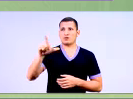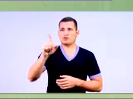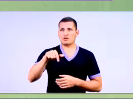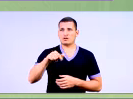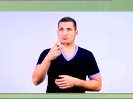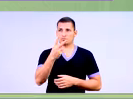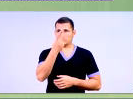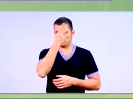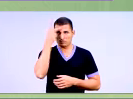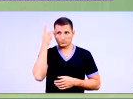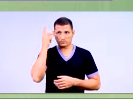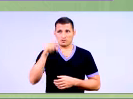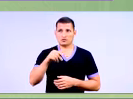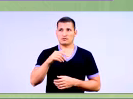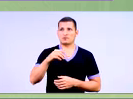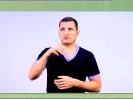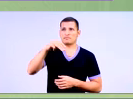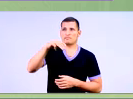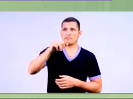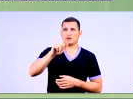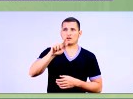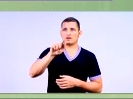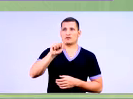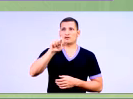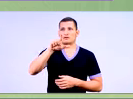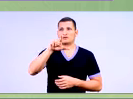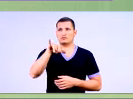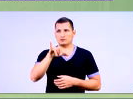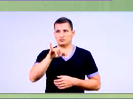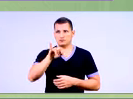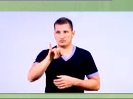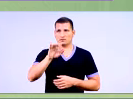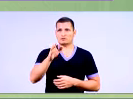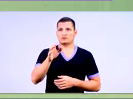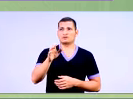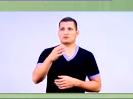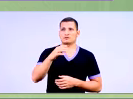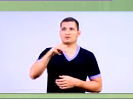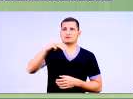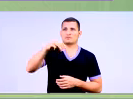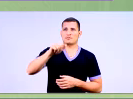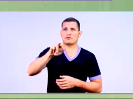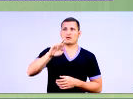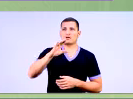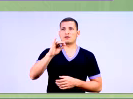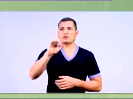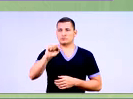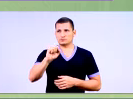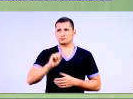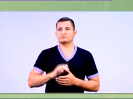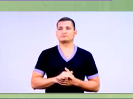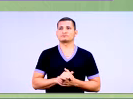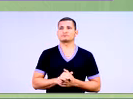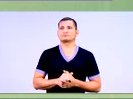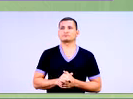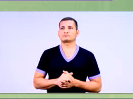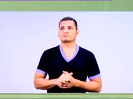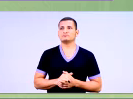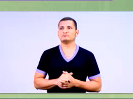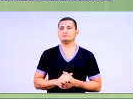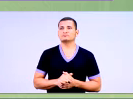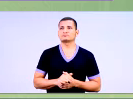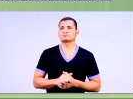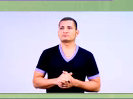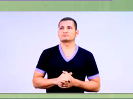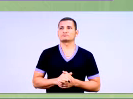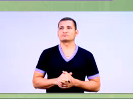casal. É a Magali e o Marcos. Por isso que na resposta, ao invés de usar o nome das pessoas, eu usei o